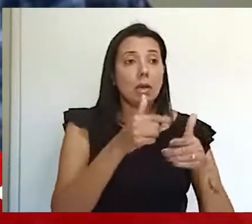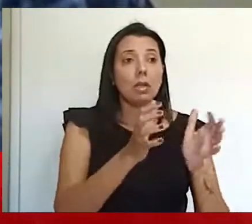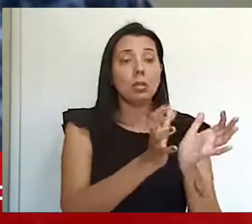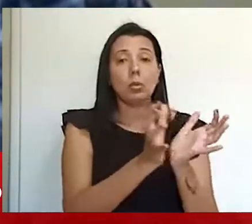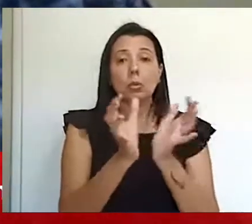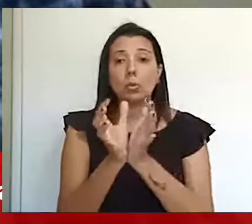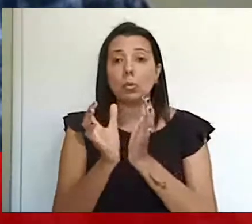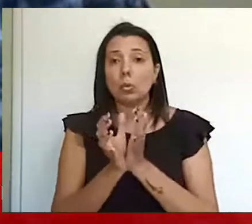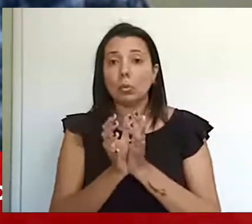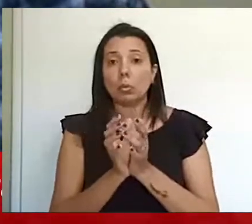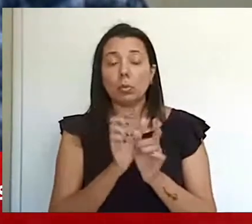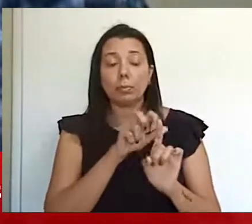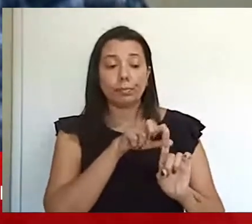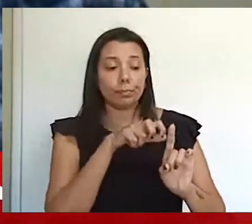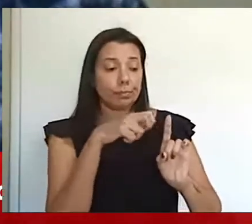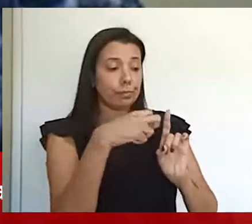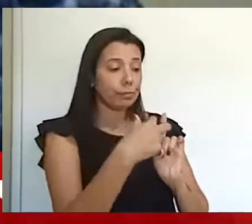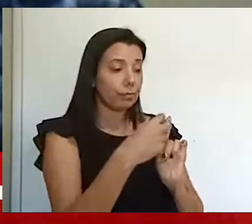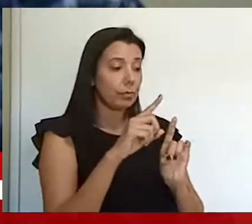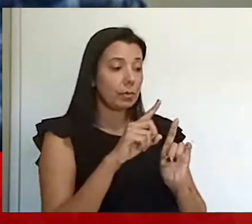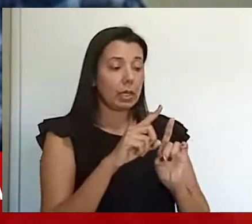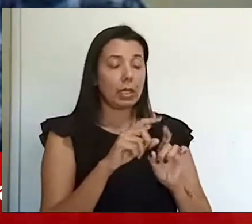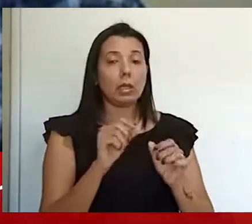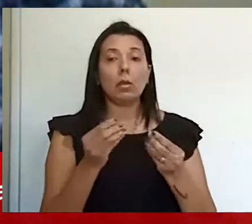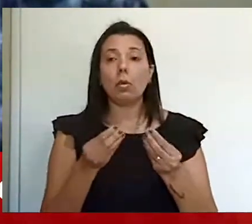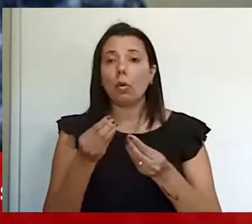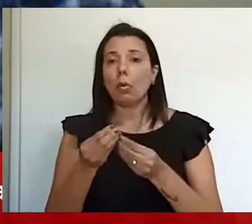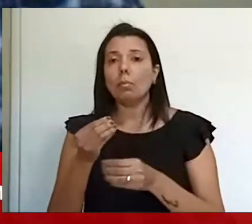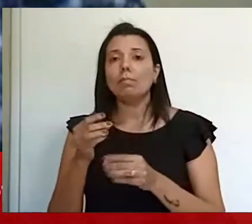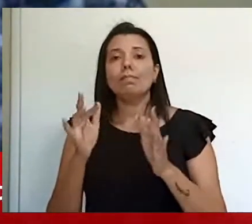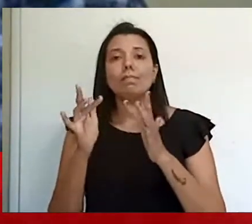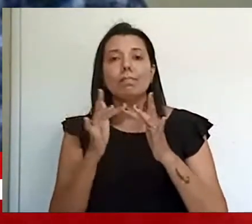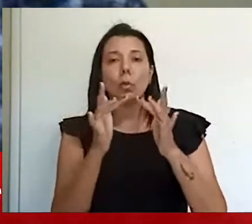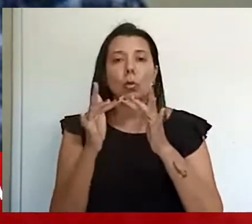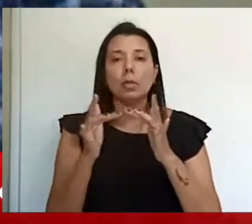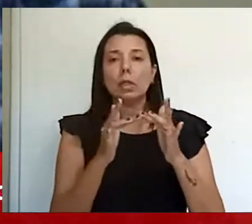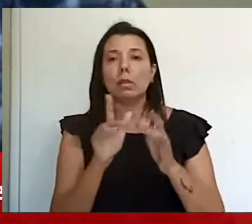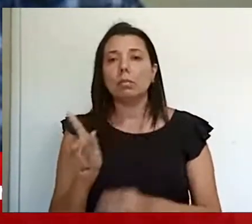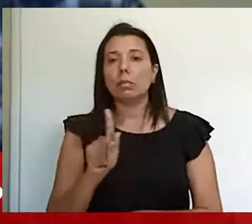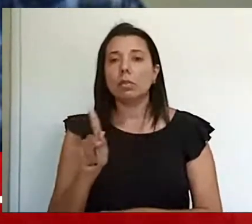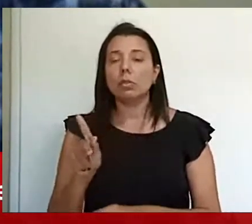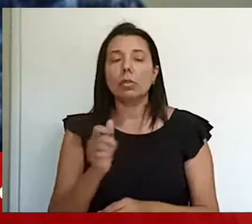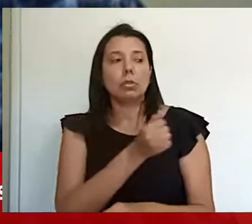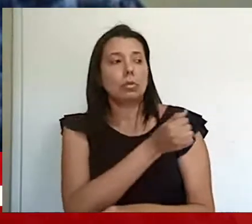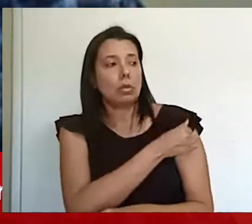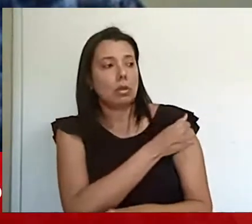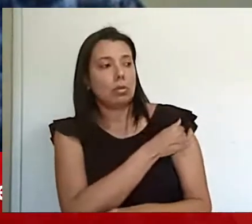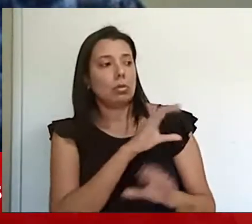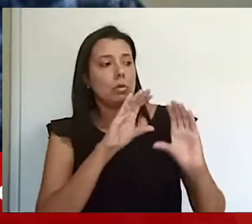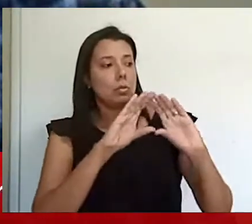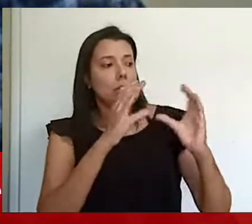mediação, né, face a face, presente dos professores com os educandos e a comunidade escolar.